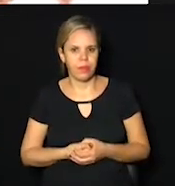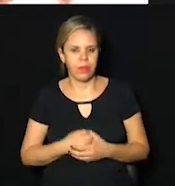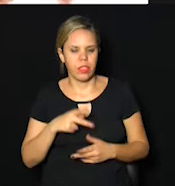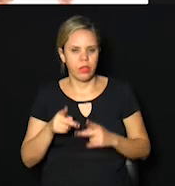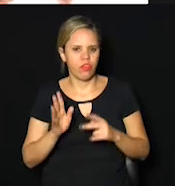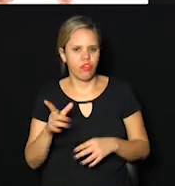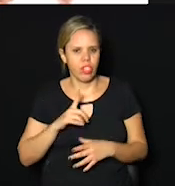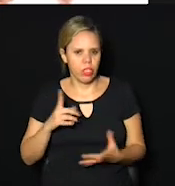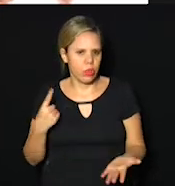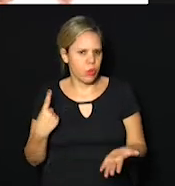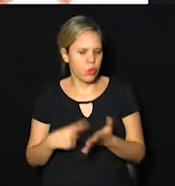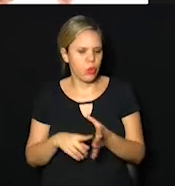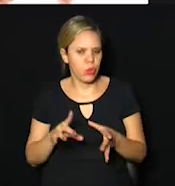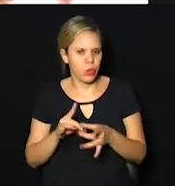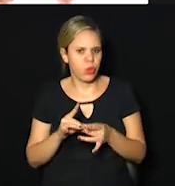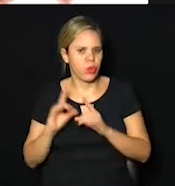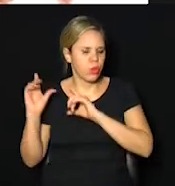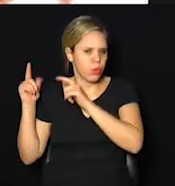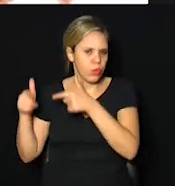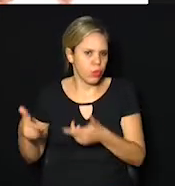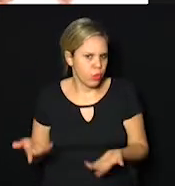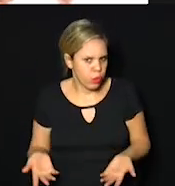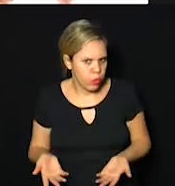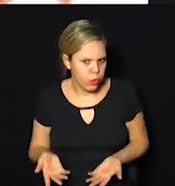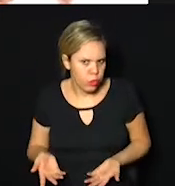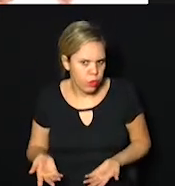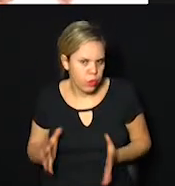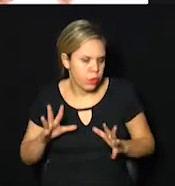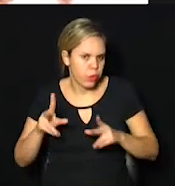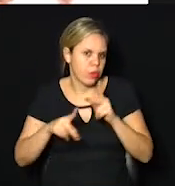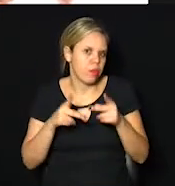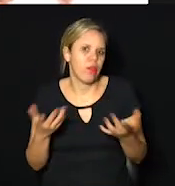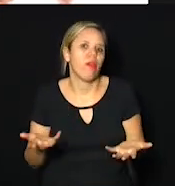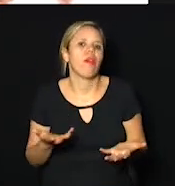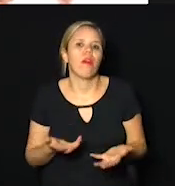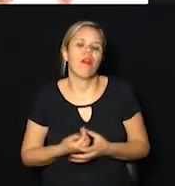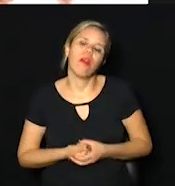muito ligadas a políticos tradicionais. Mas todo mundo agora quer